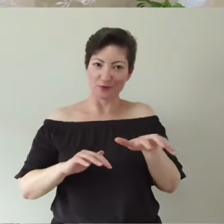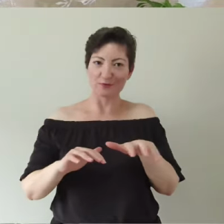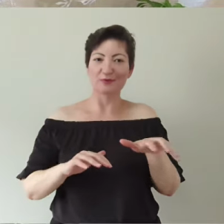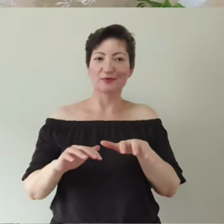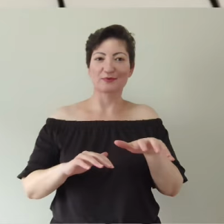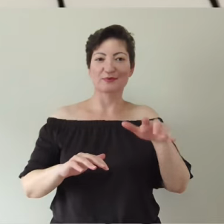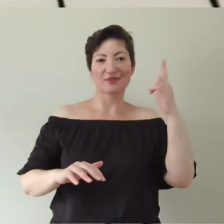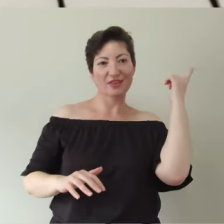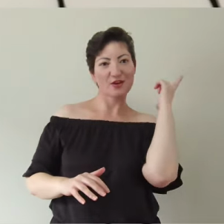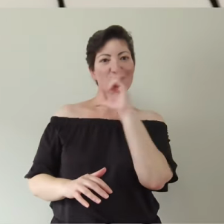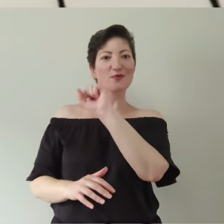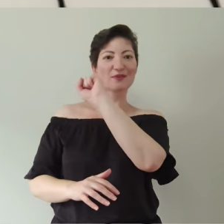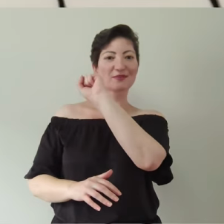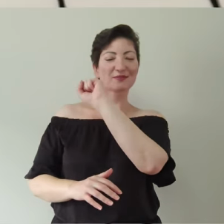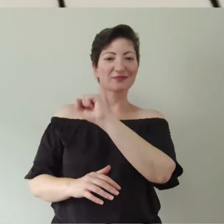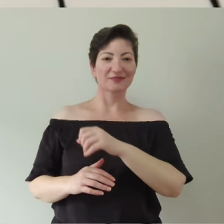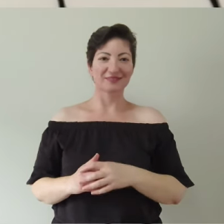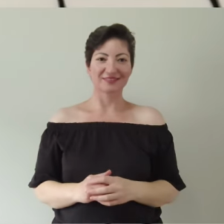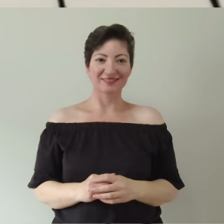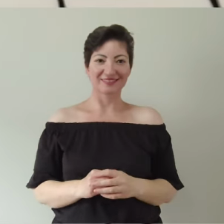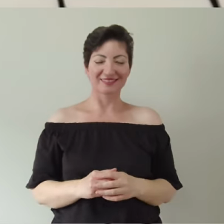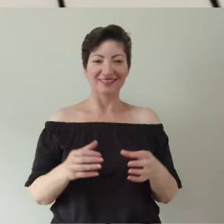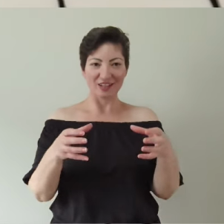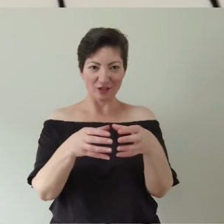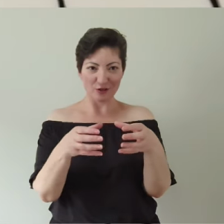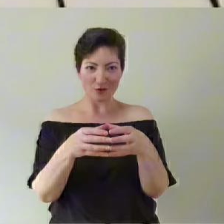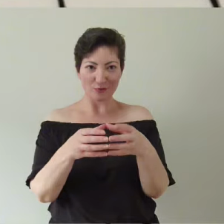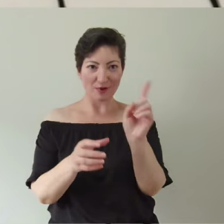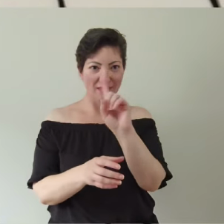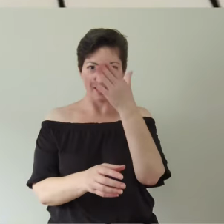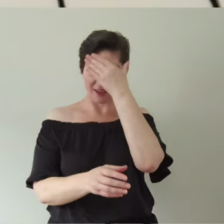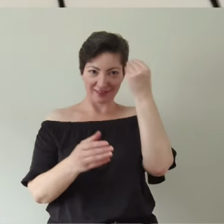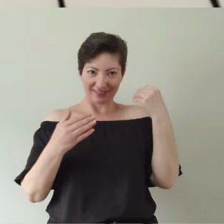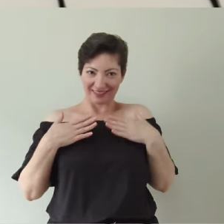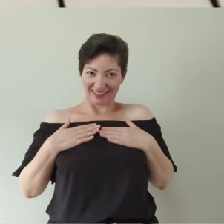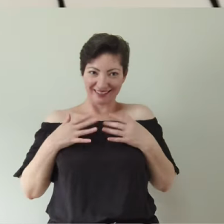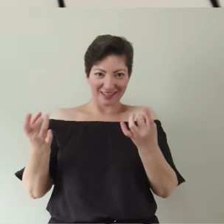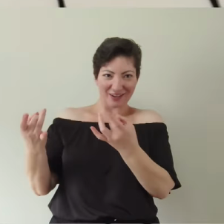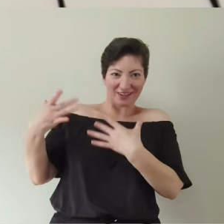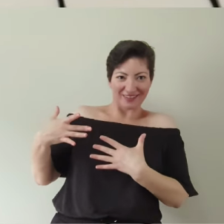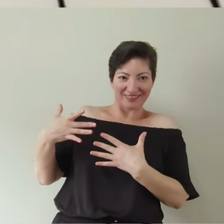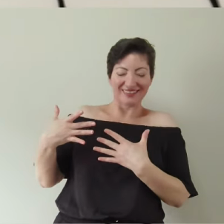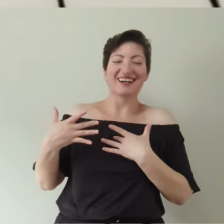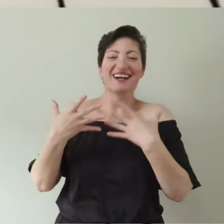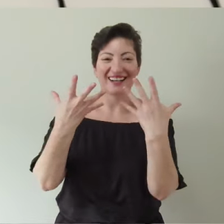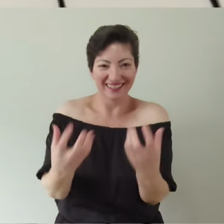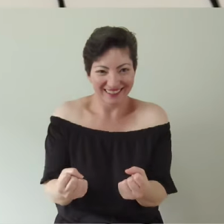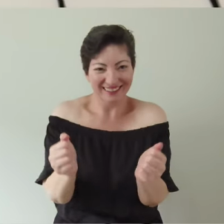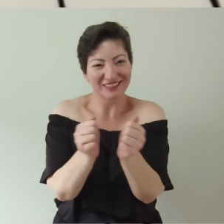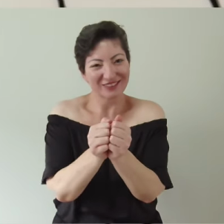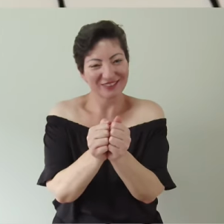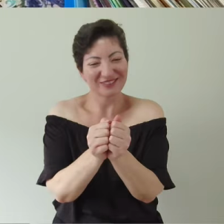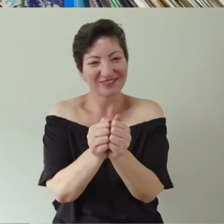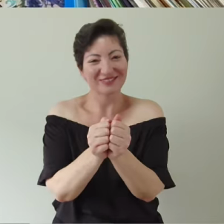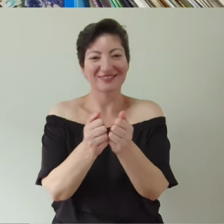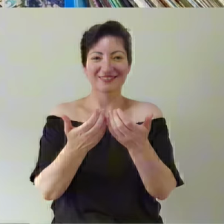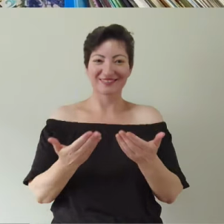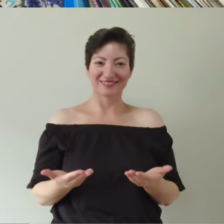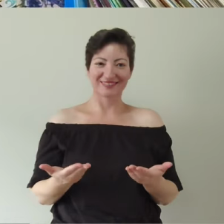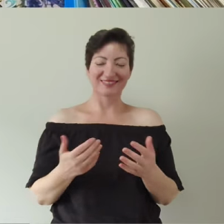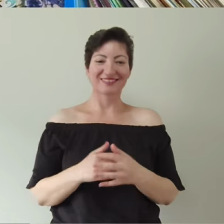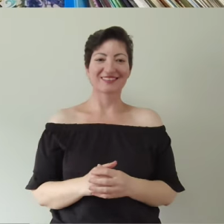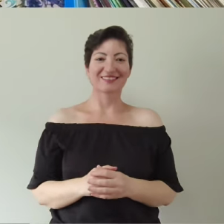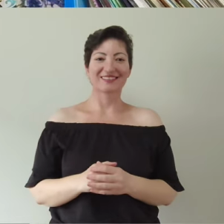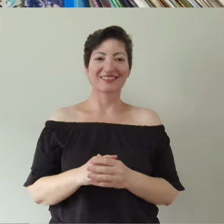está conquistado. Então, eu só quero dizer pro grupo que não me esqueçam, não me abandonem e me aceitem sempre com vocês. Que